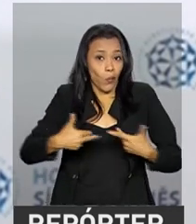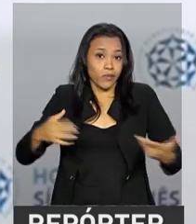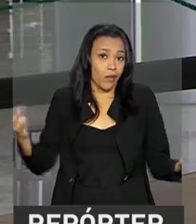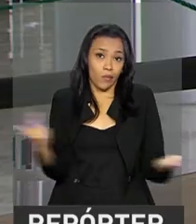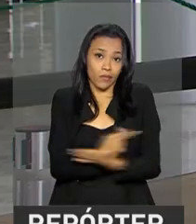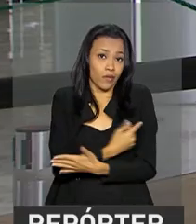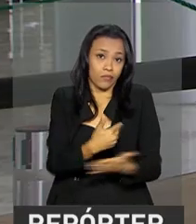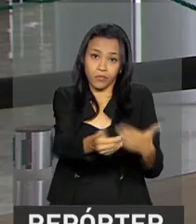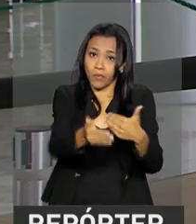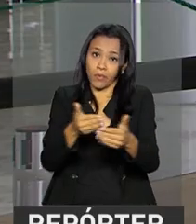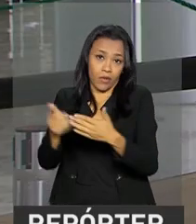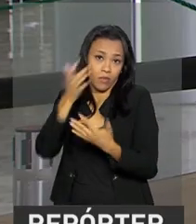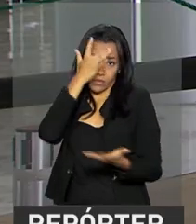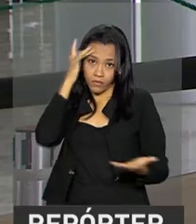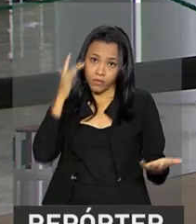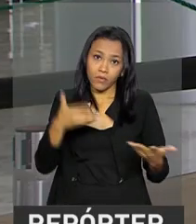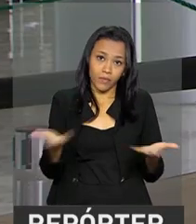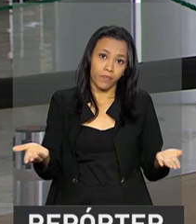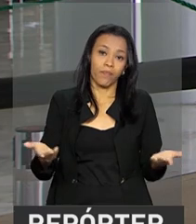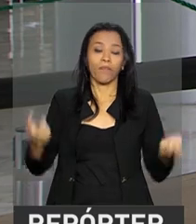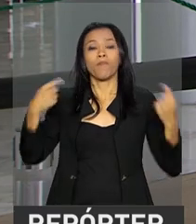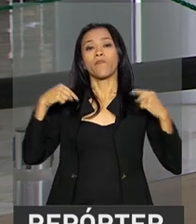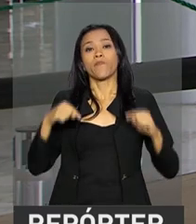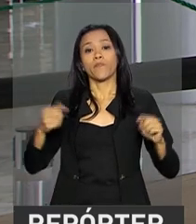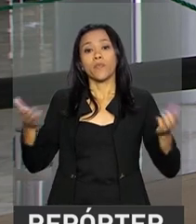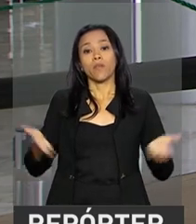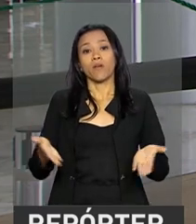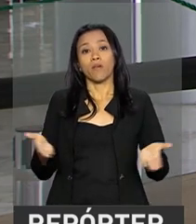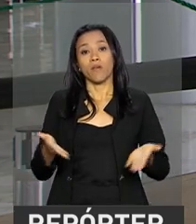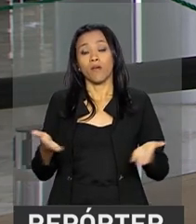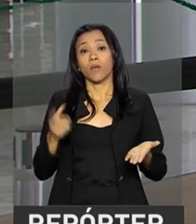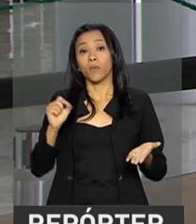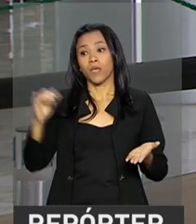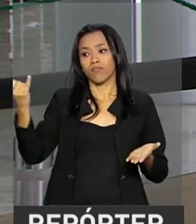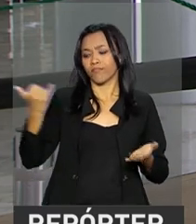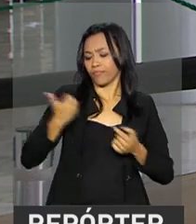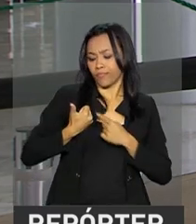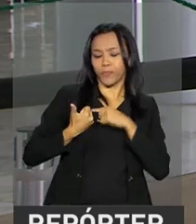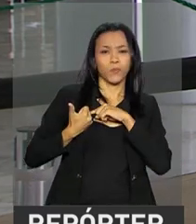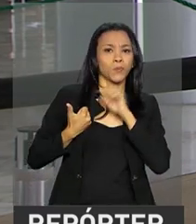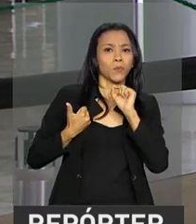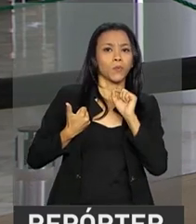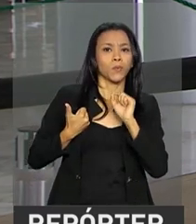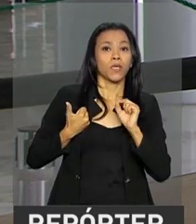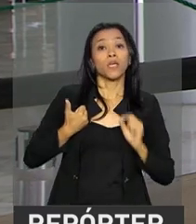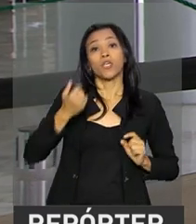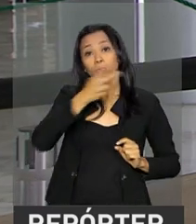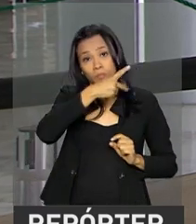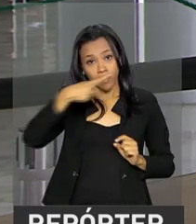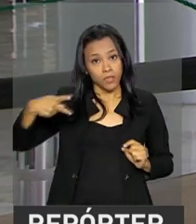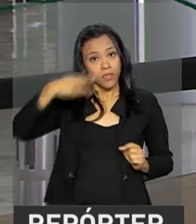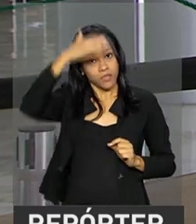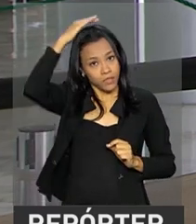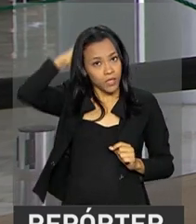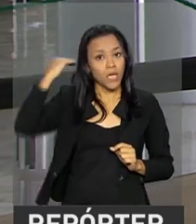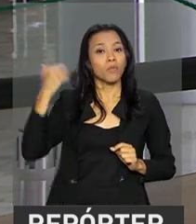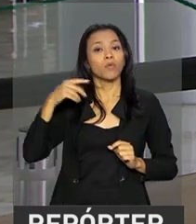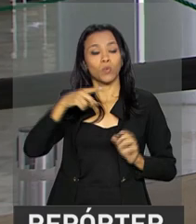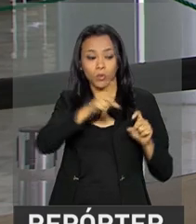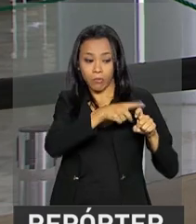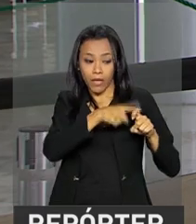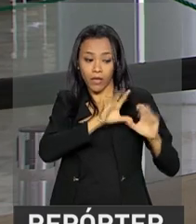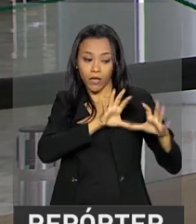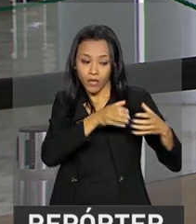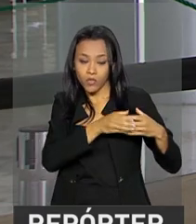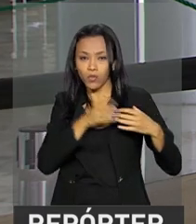nós e agora acabou de chegar a informação que o presidente michel temer passou pela avaliação médica da